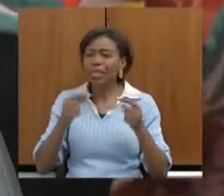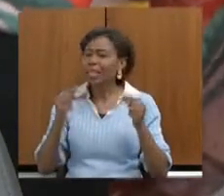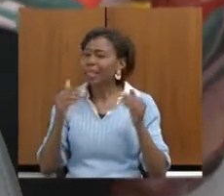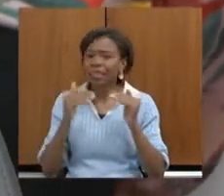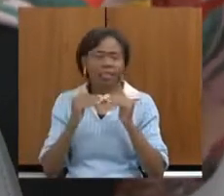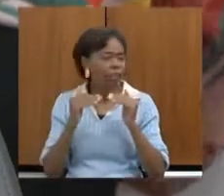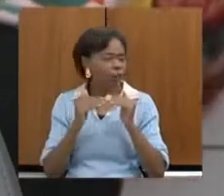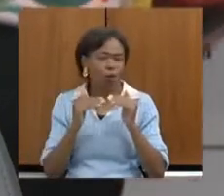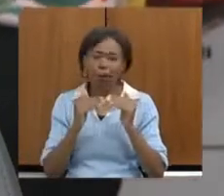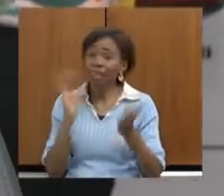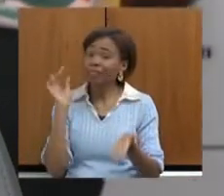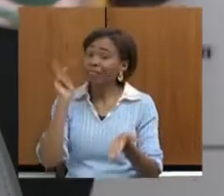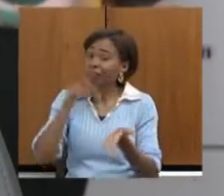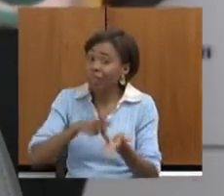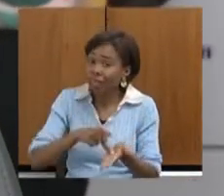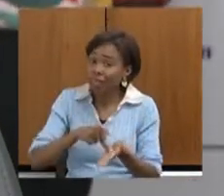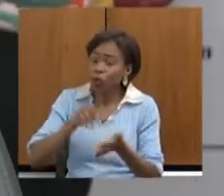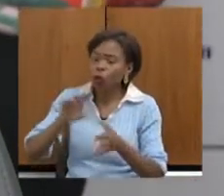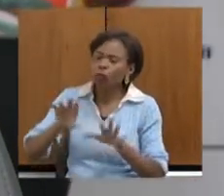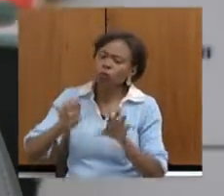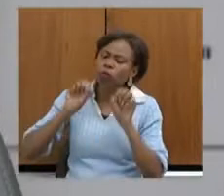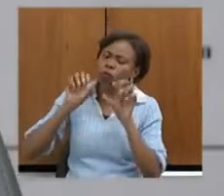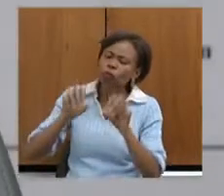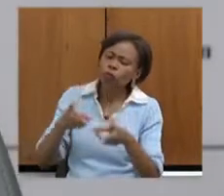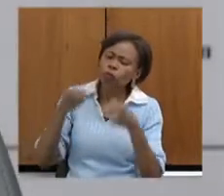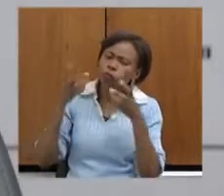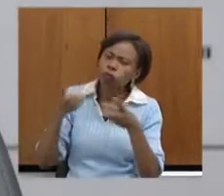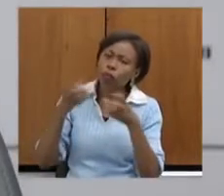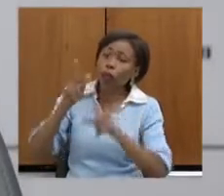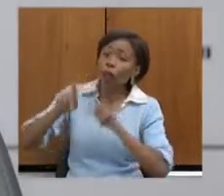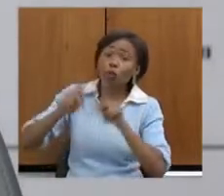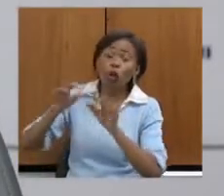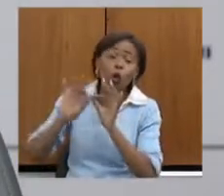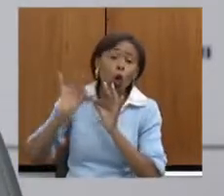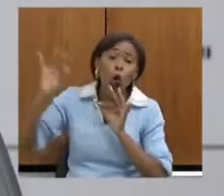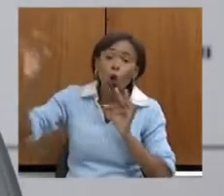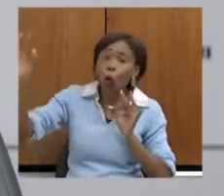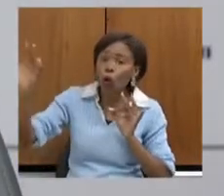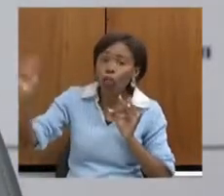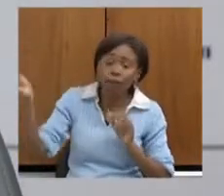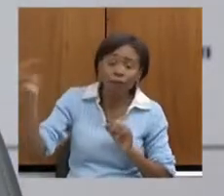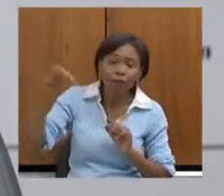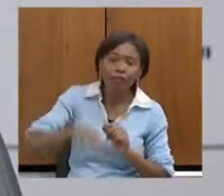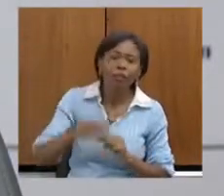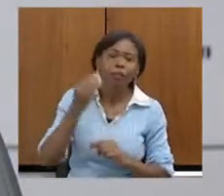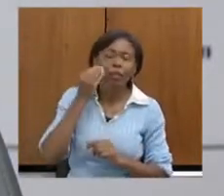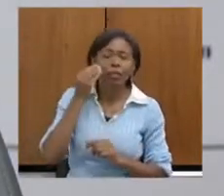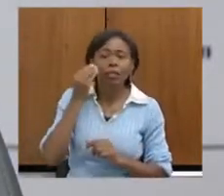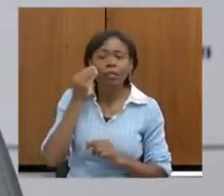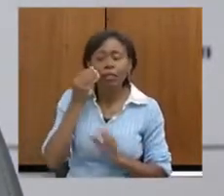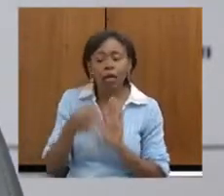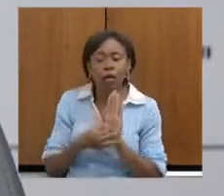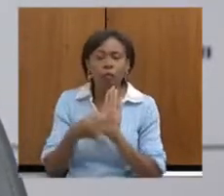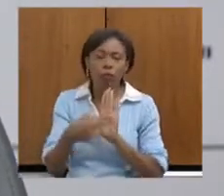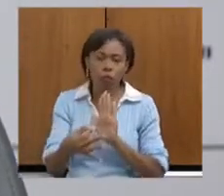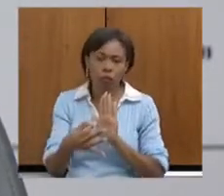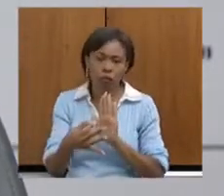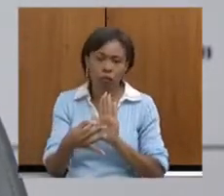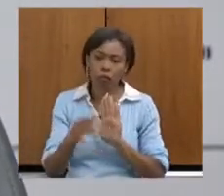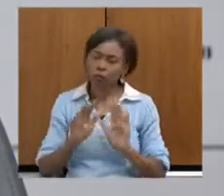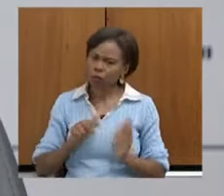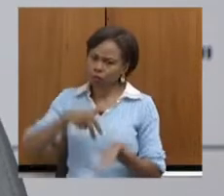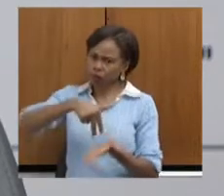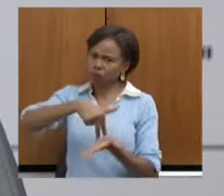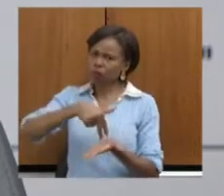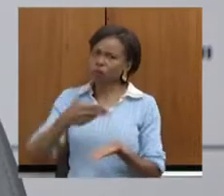equivalerá a verdadeira escuta de quem tão longe veio para tentar uma oportunidade de fala não quando antes com tal postura